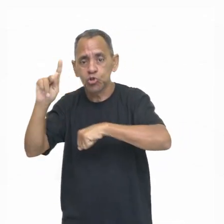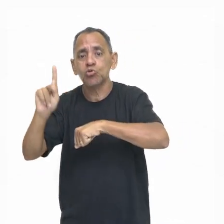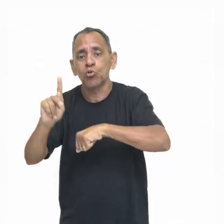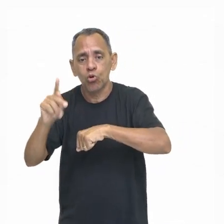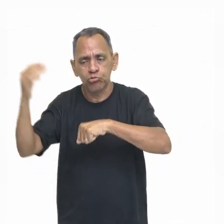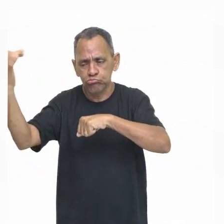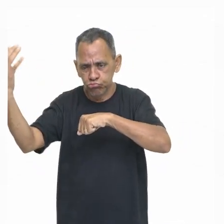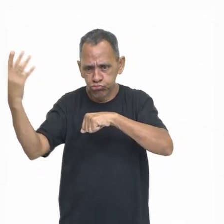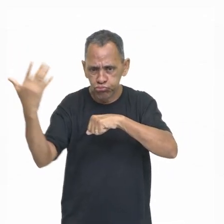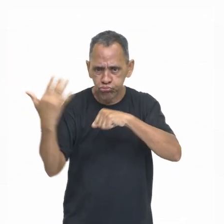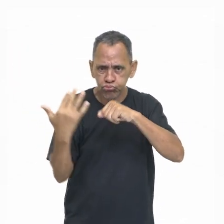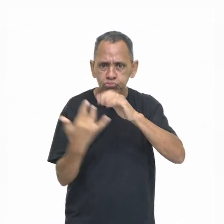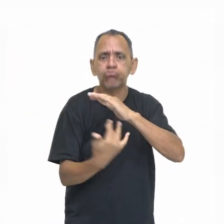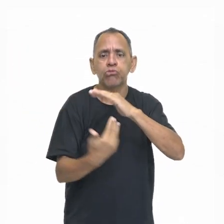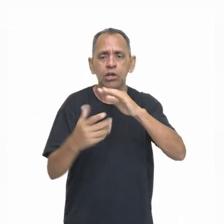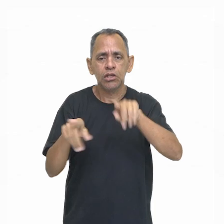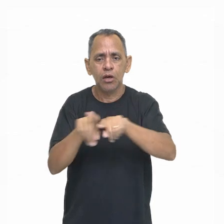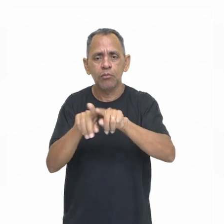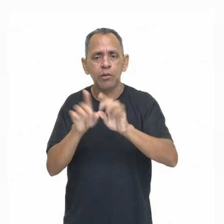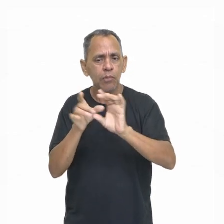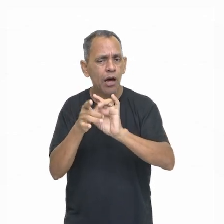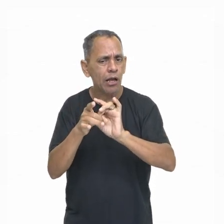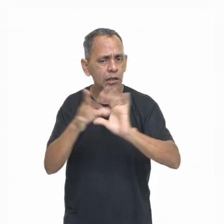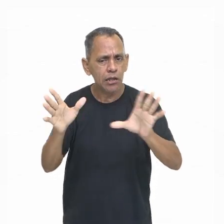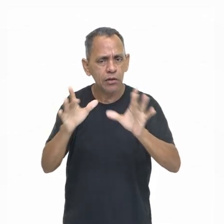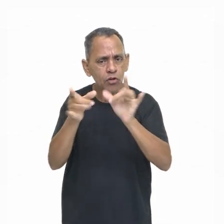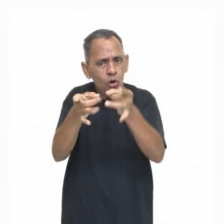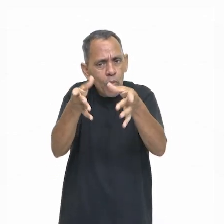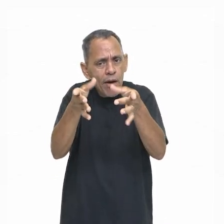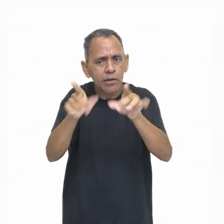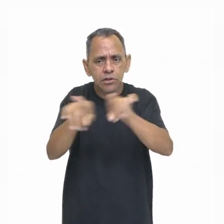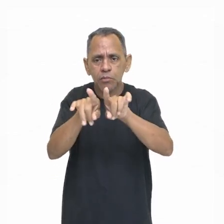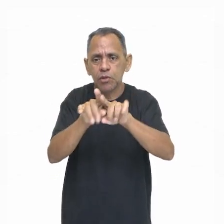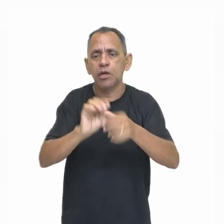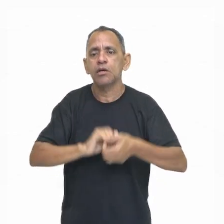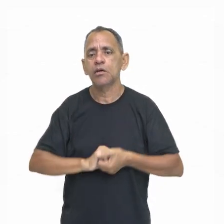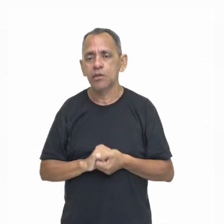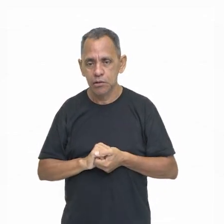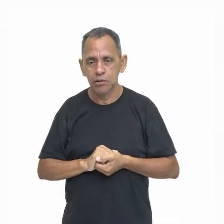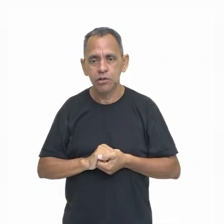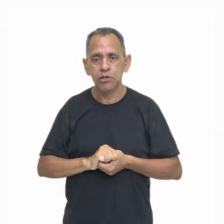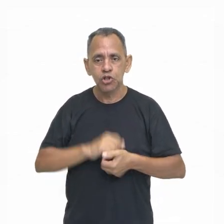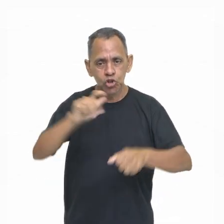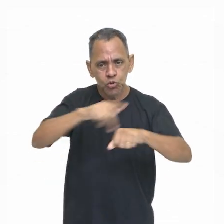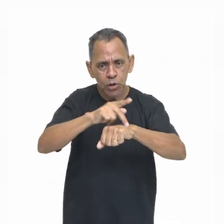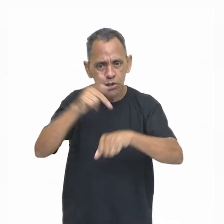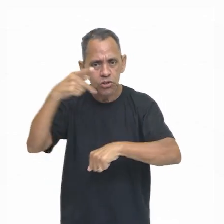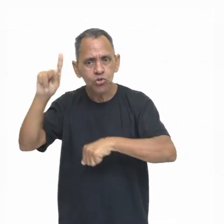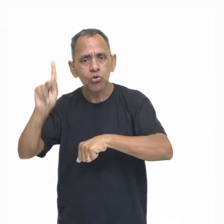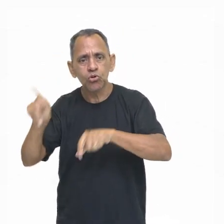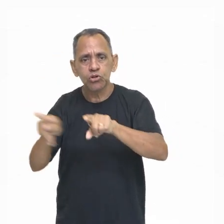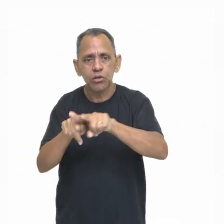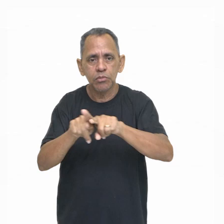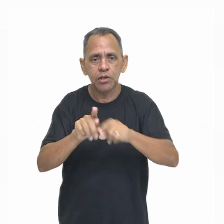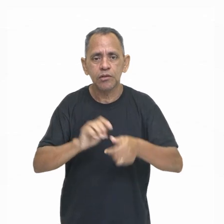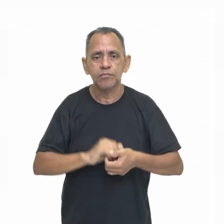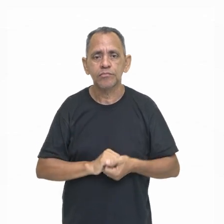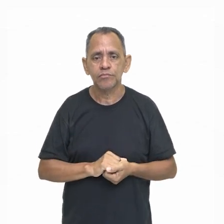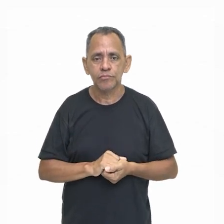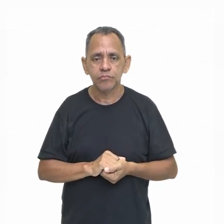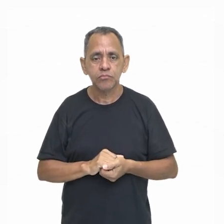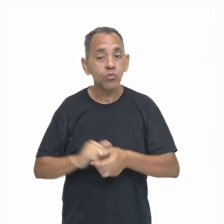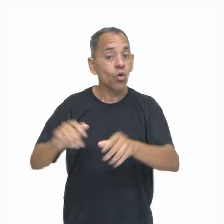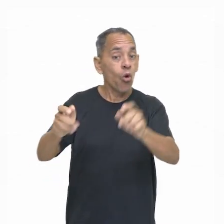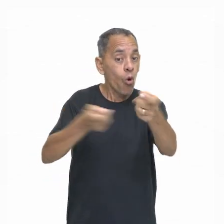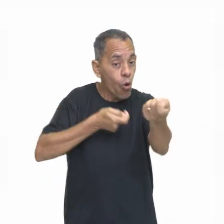medidas para a liberalização do comércio exterior e desregulamentação da economia, com o objetivo de